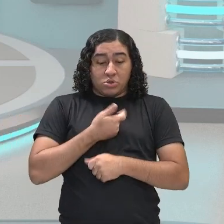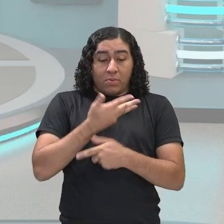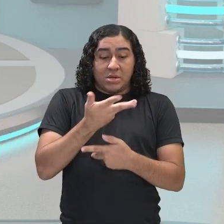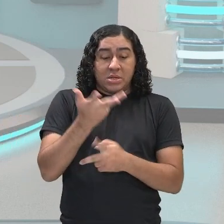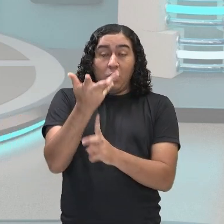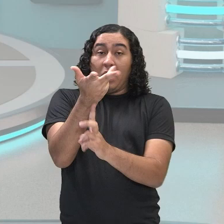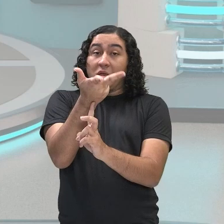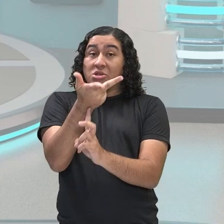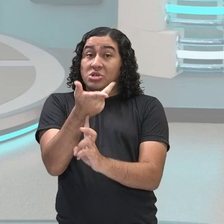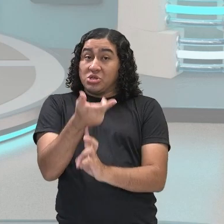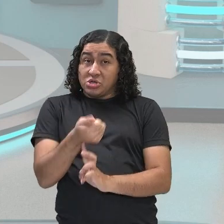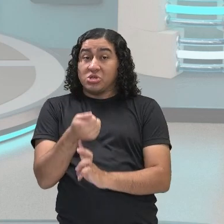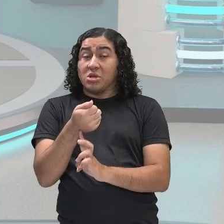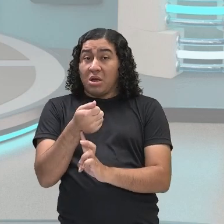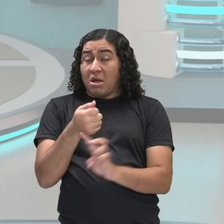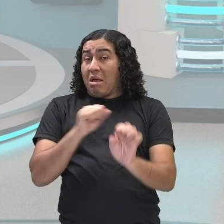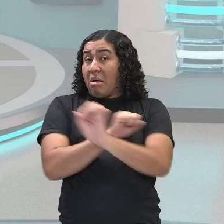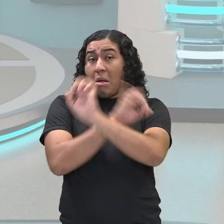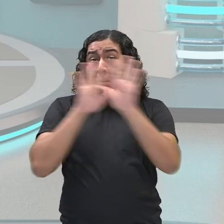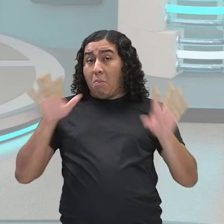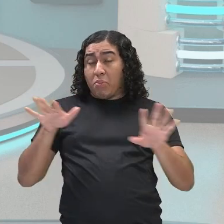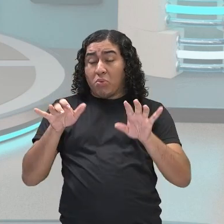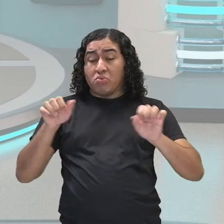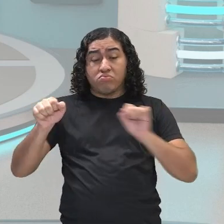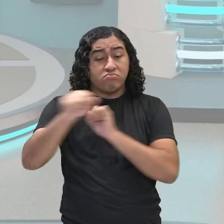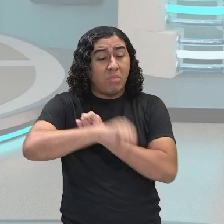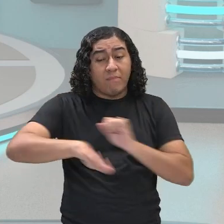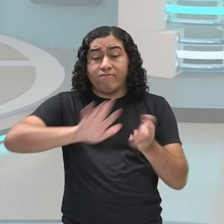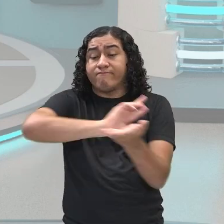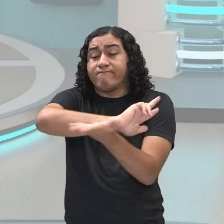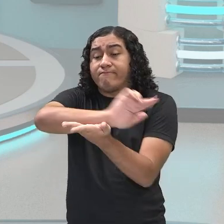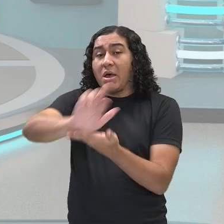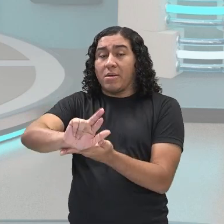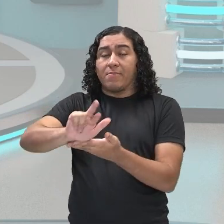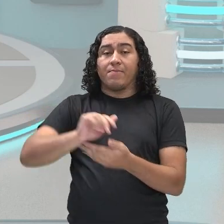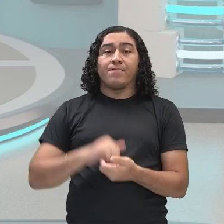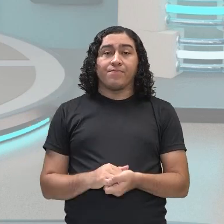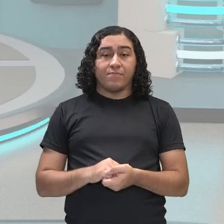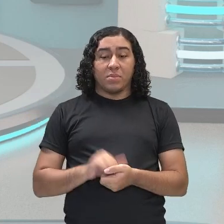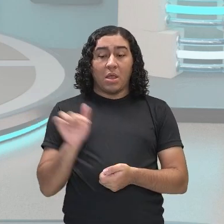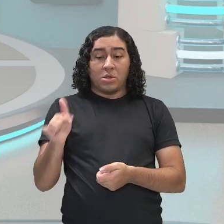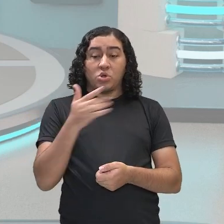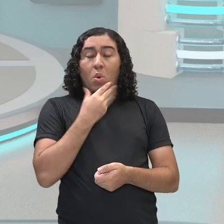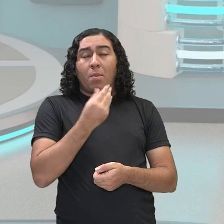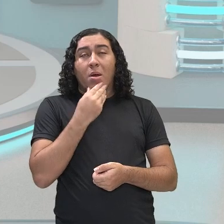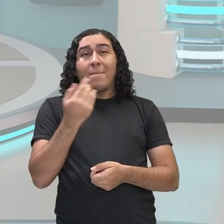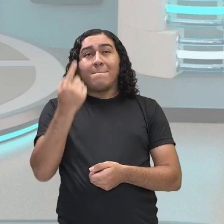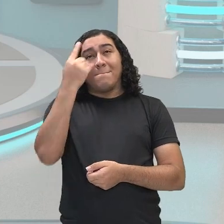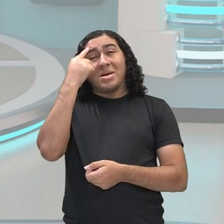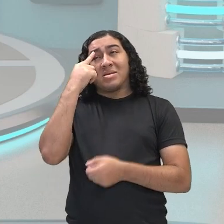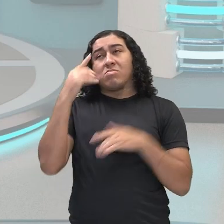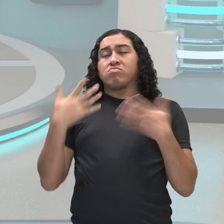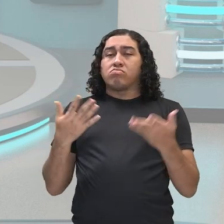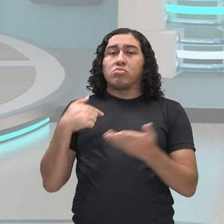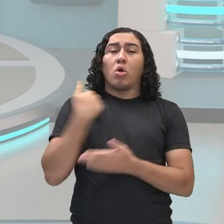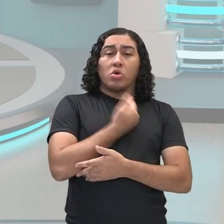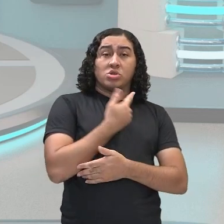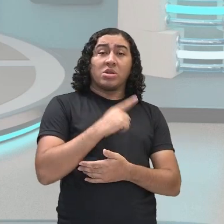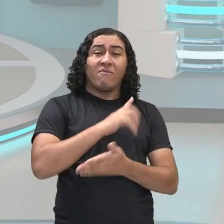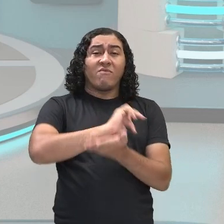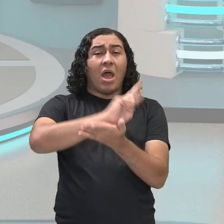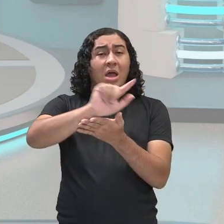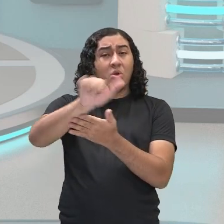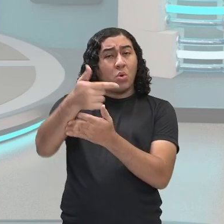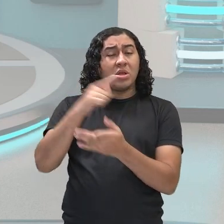artístico, ele é muito amplo, né? Então, o Duchamp, ele começa a questionar aí. A gente tem outras obras do Duchamp. Tem a roda